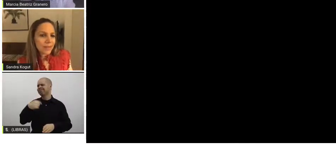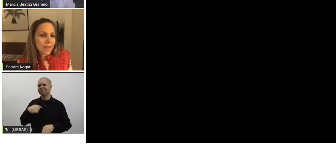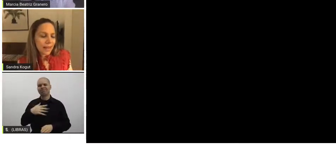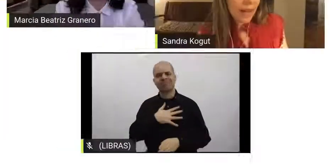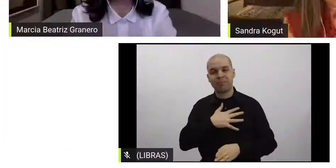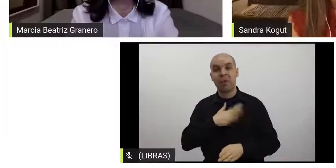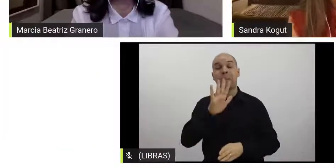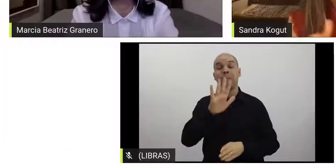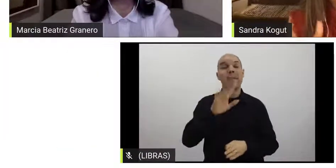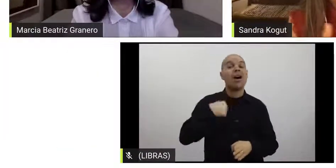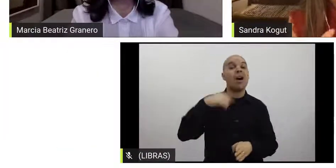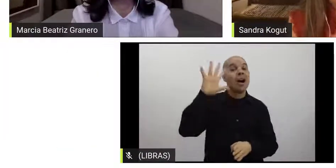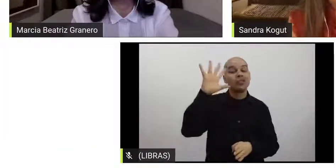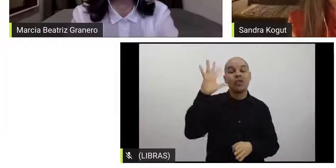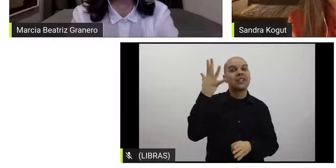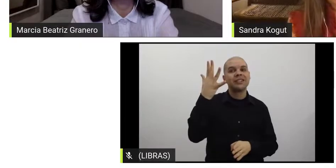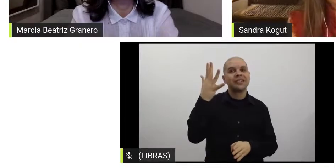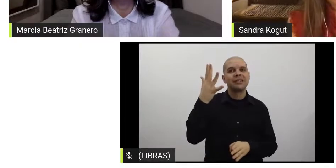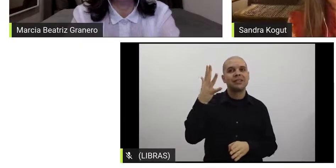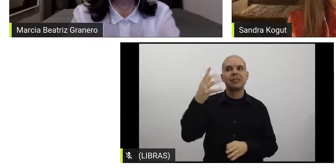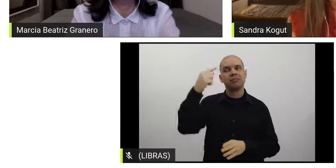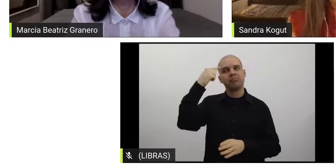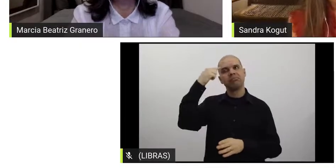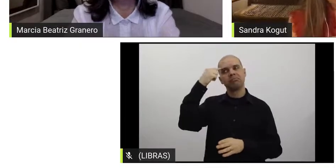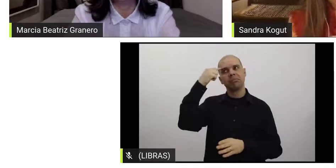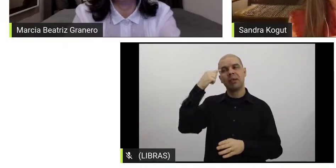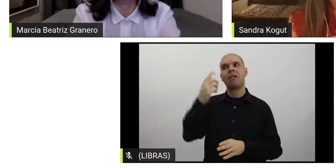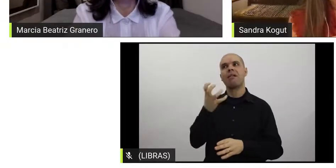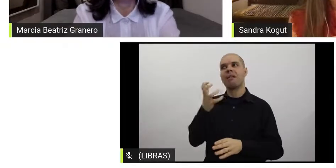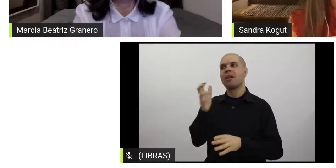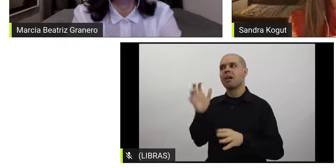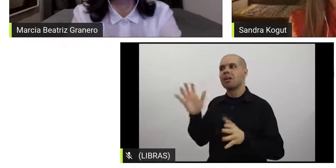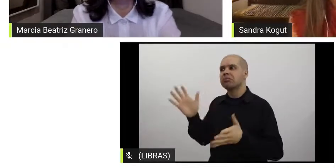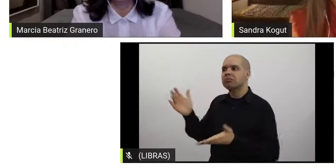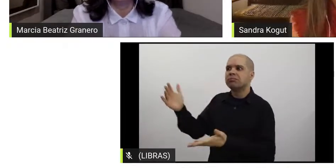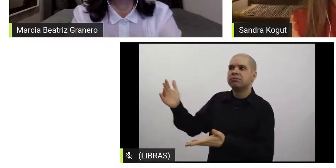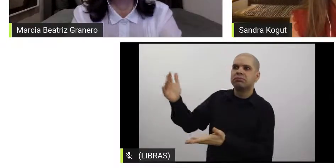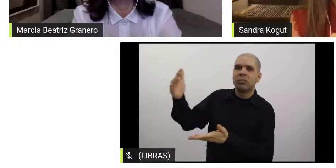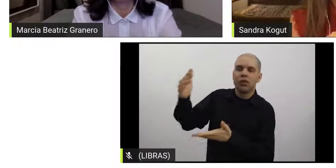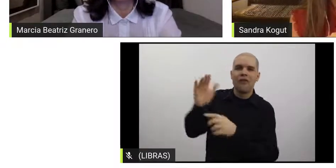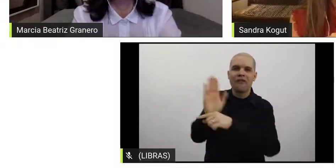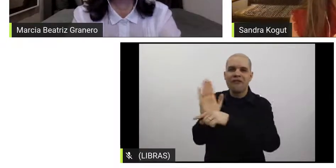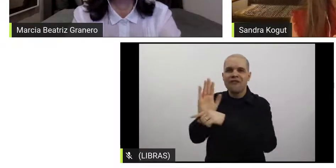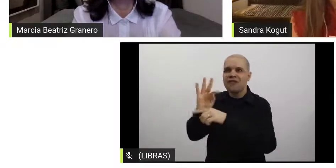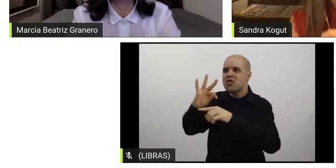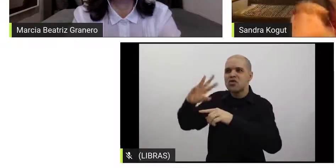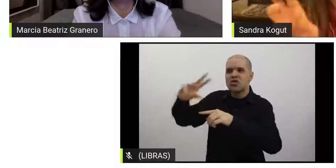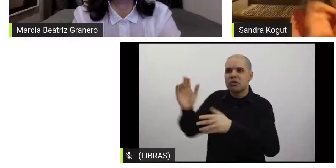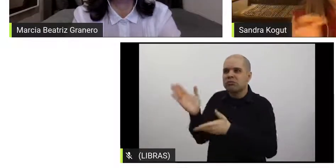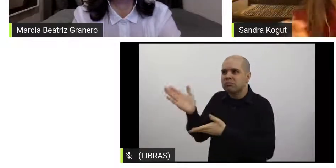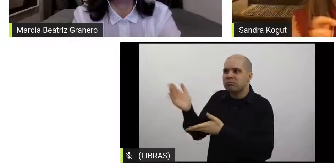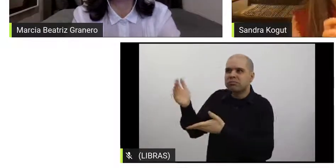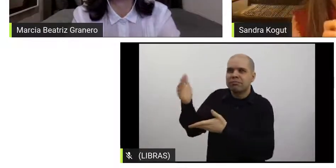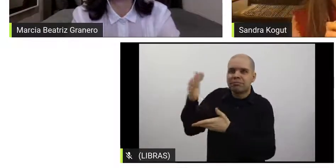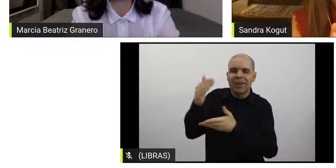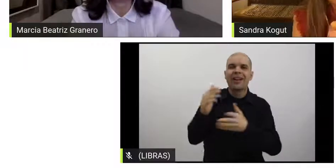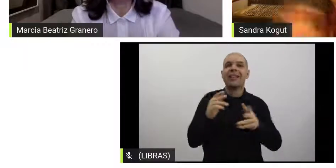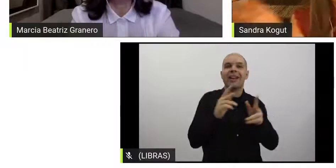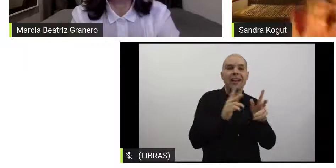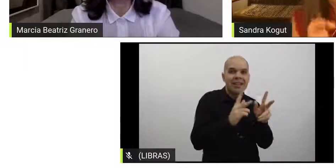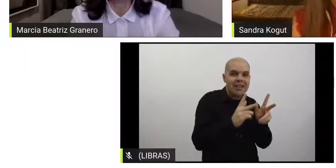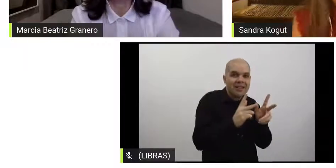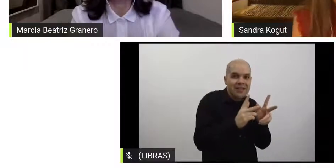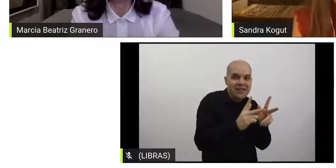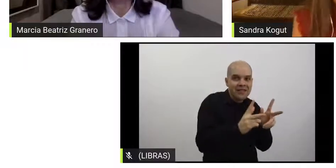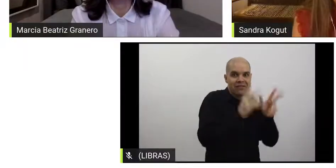fiz 11 módulos de 3, 4 minutos, naquela ideia de que isso ia ser uma coisa meio subversiva, assim, que ia entrar